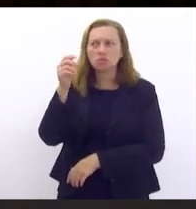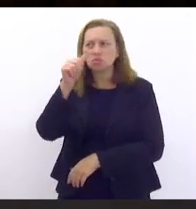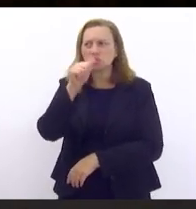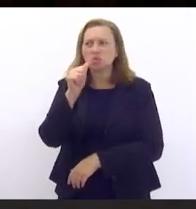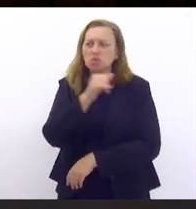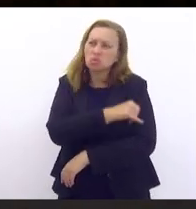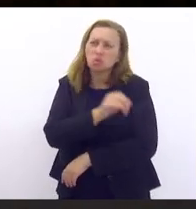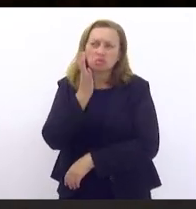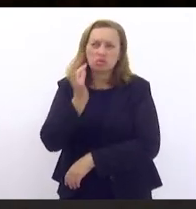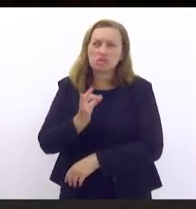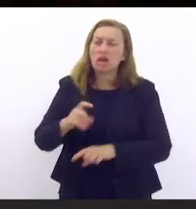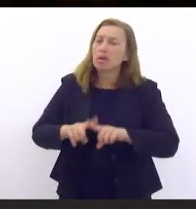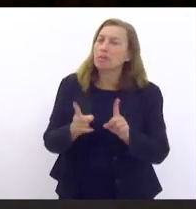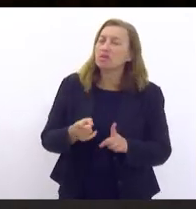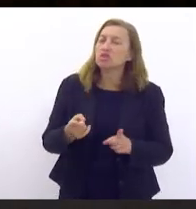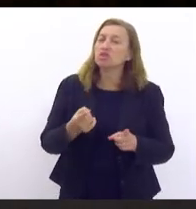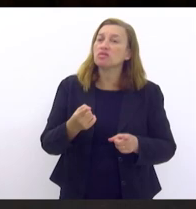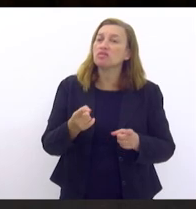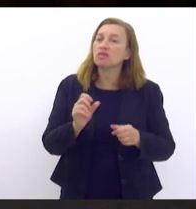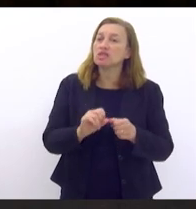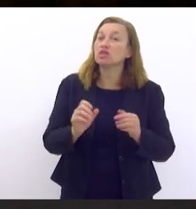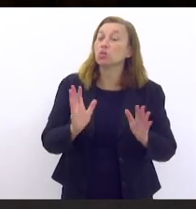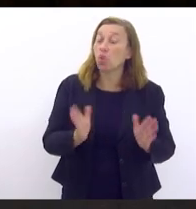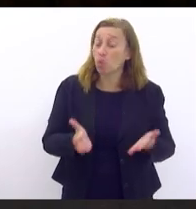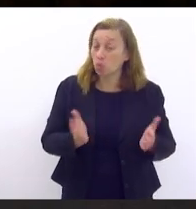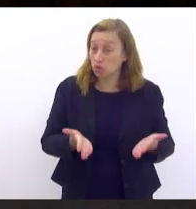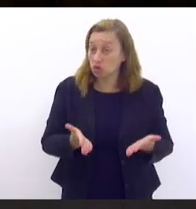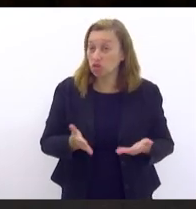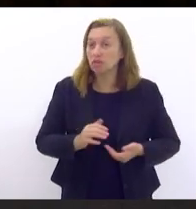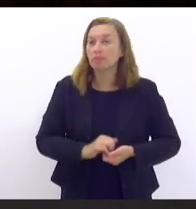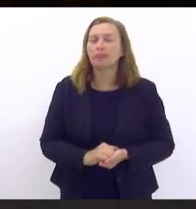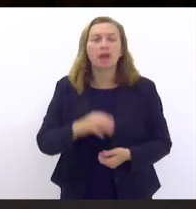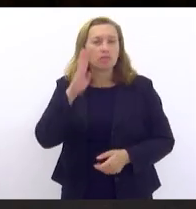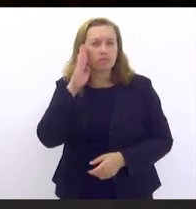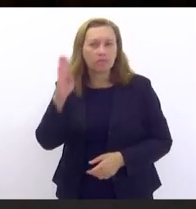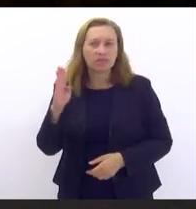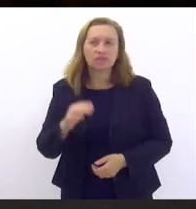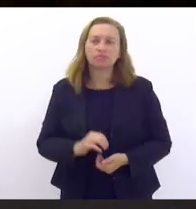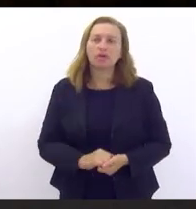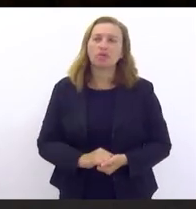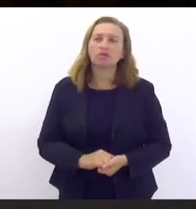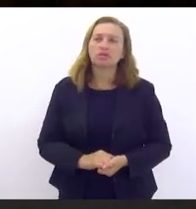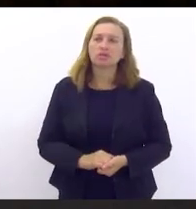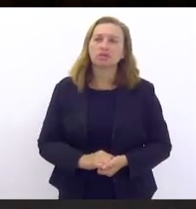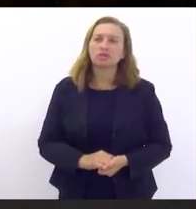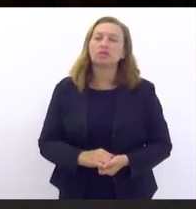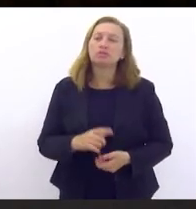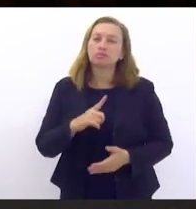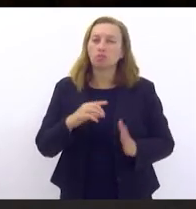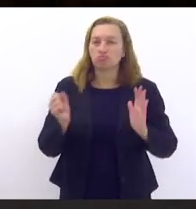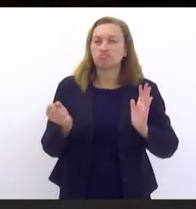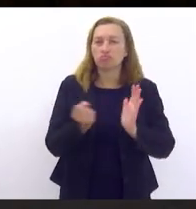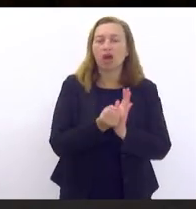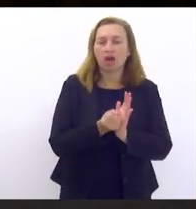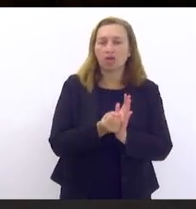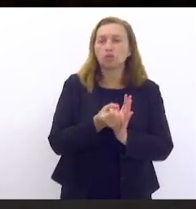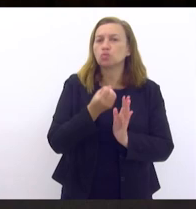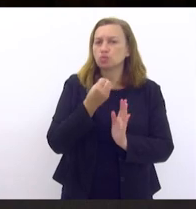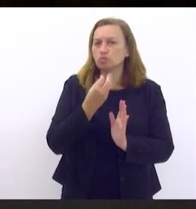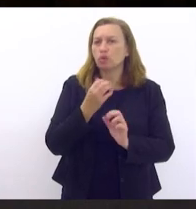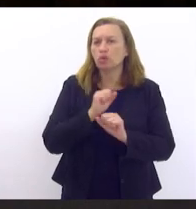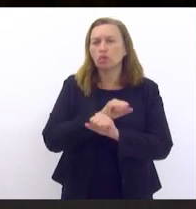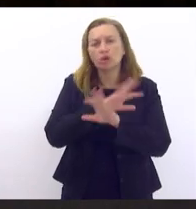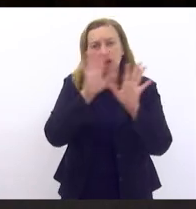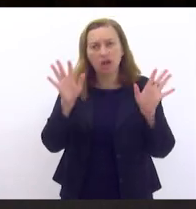mas o que a gente vem fazendo hoje e que é fundamental a gente tem um Marco legal muito Claro